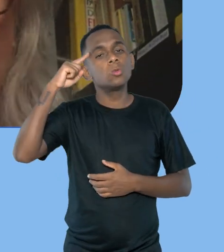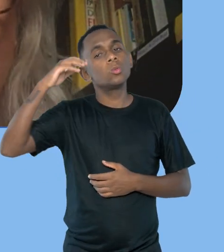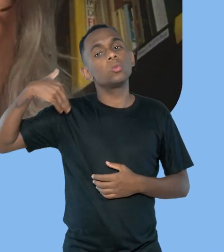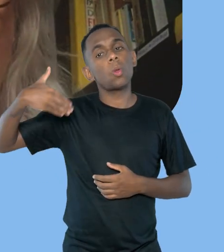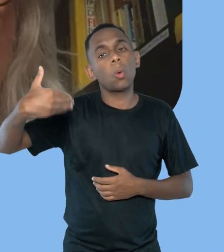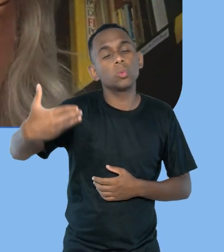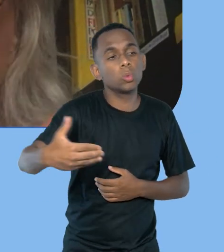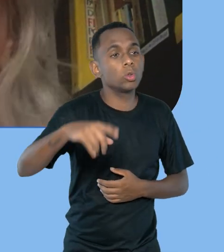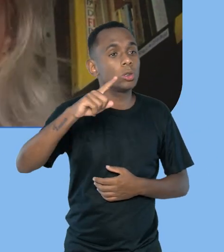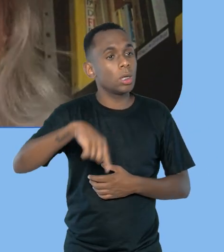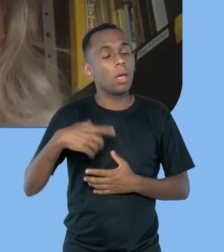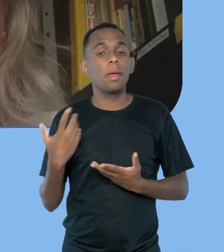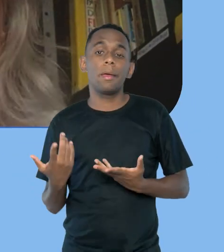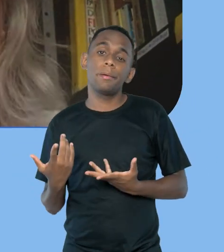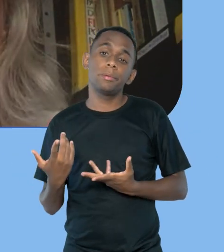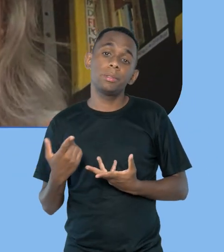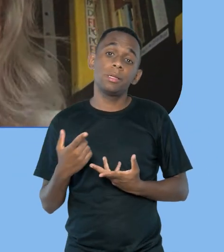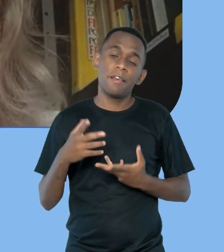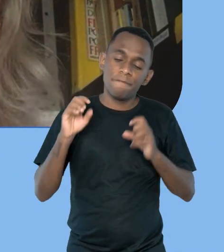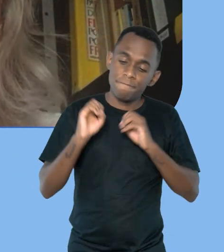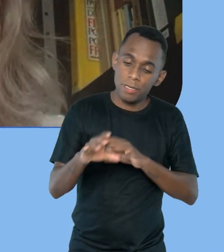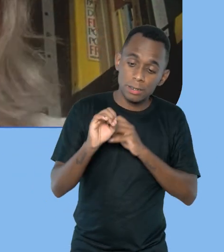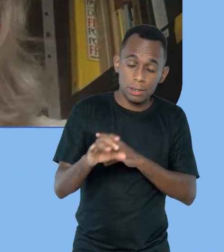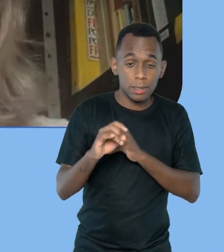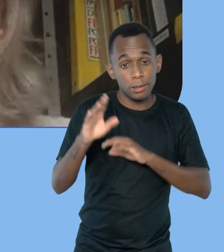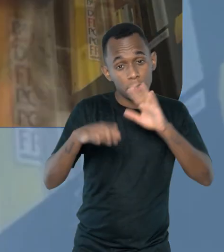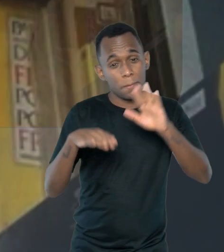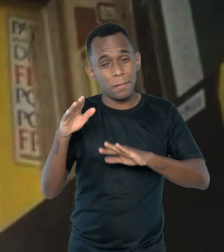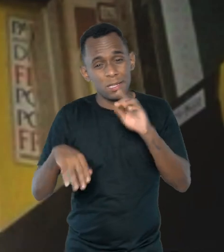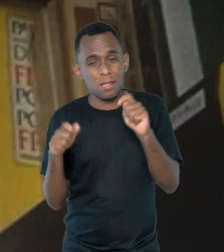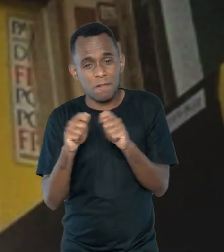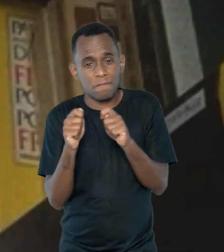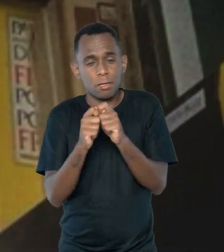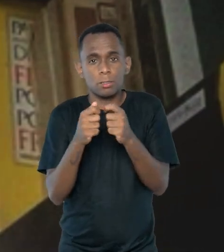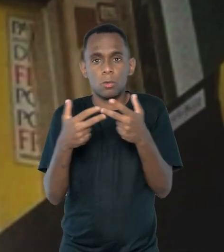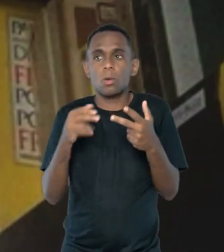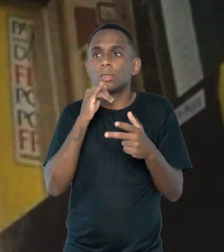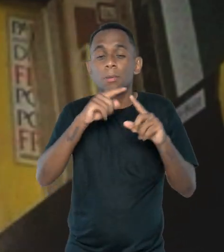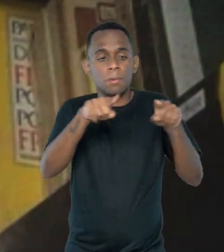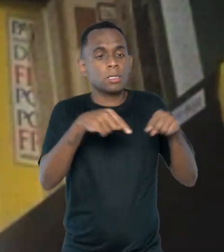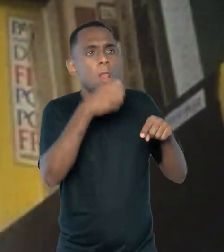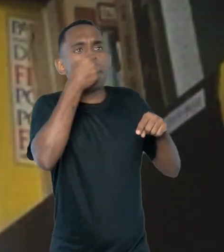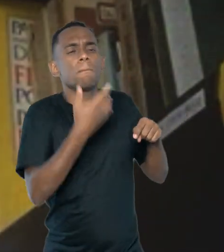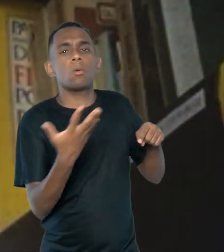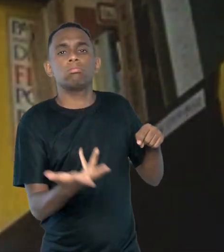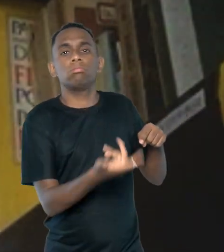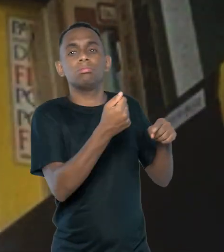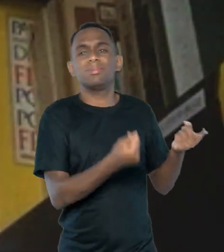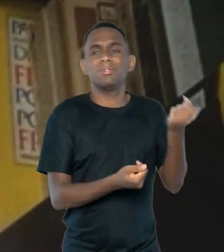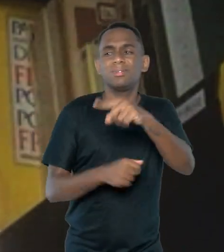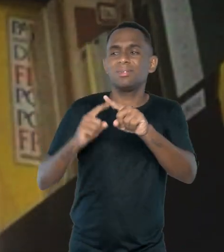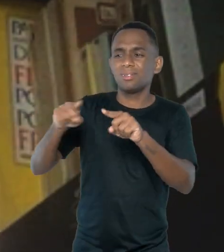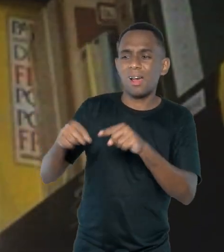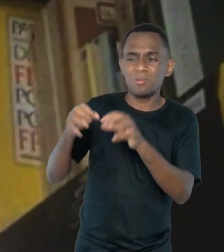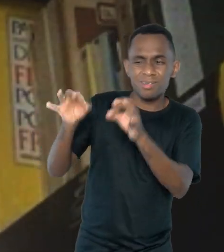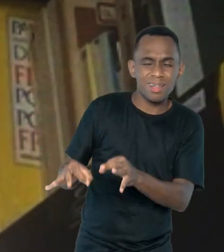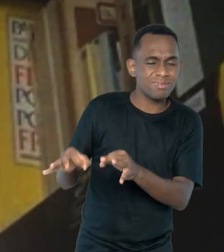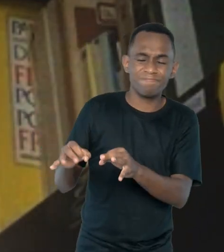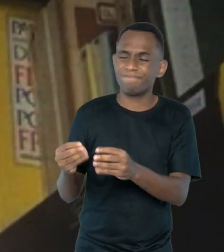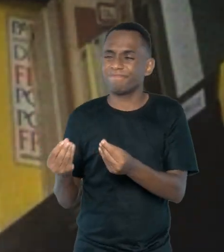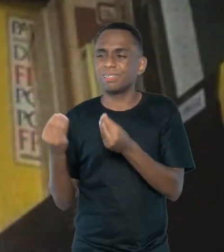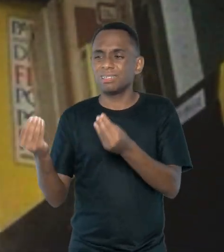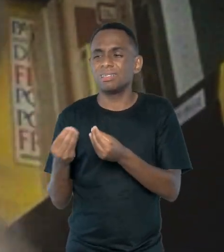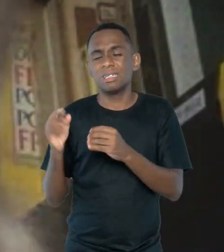dia a dia, é o cotidiano ali que vai ensinando. Às vezes você faz muito bem numa classe e, de repente, na outra não deu